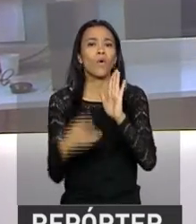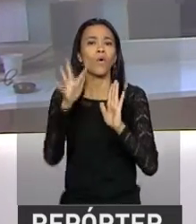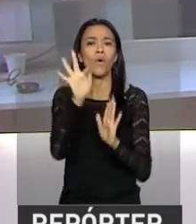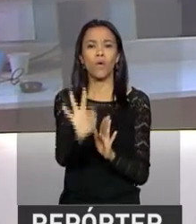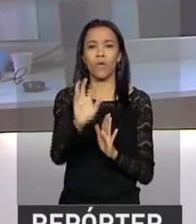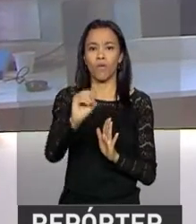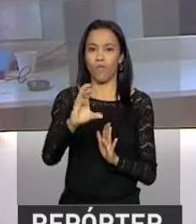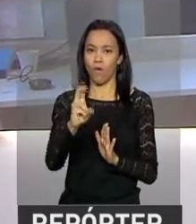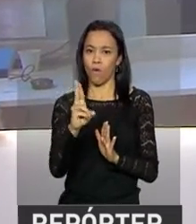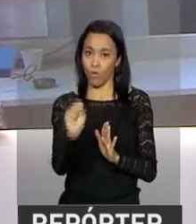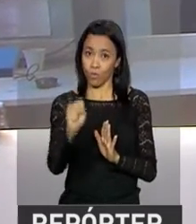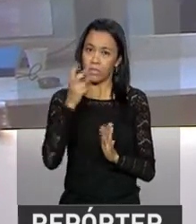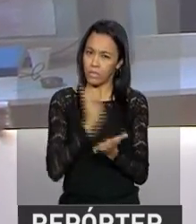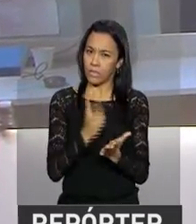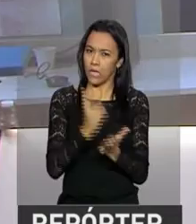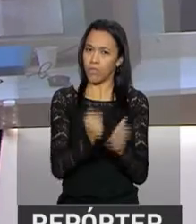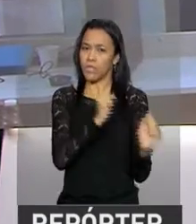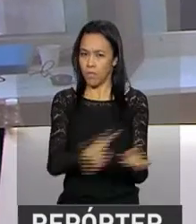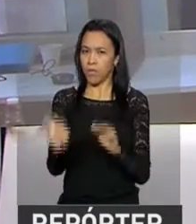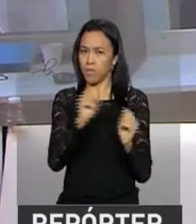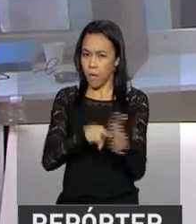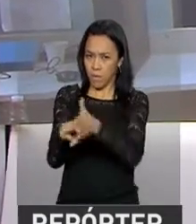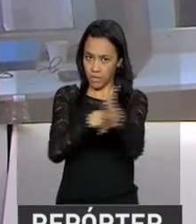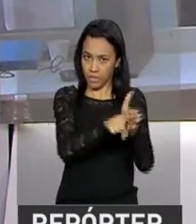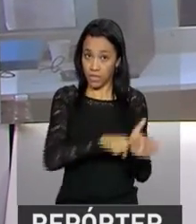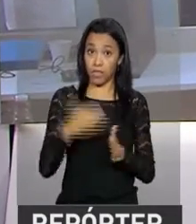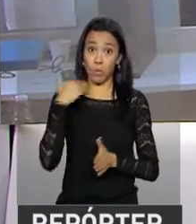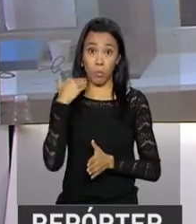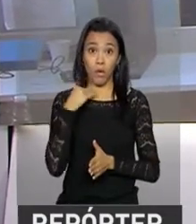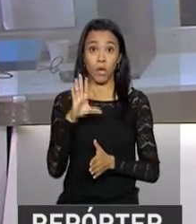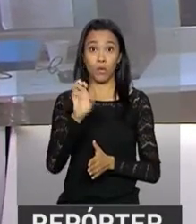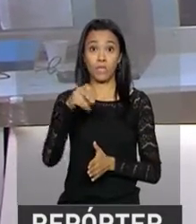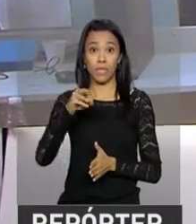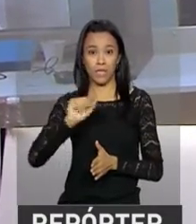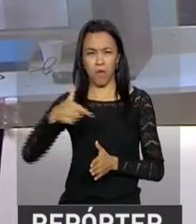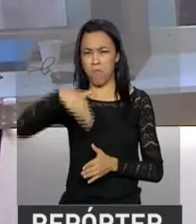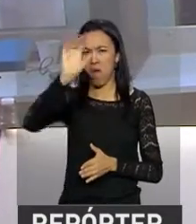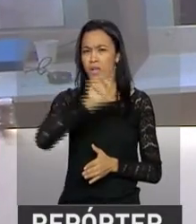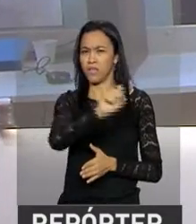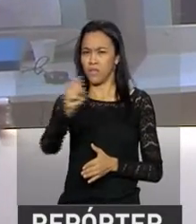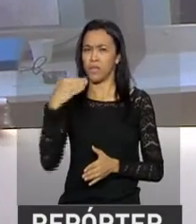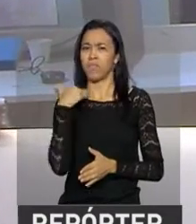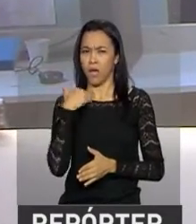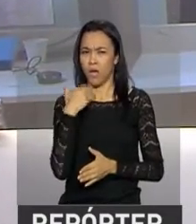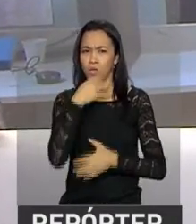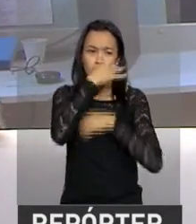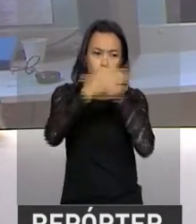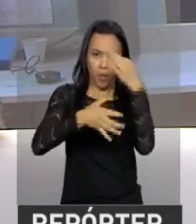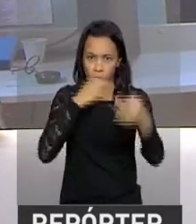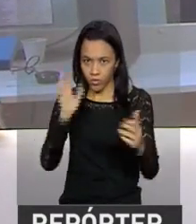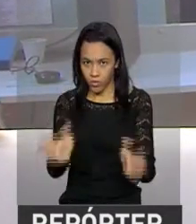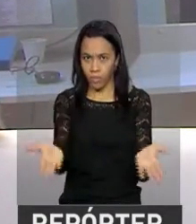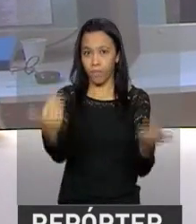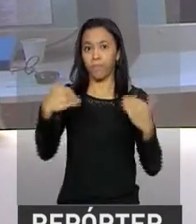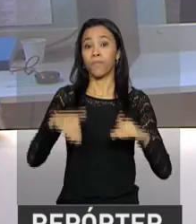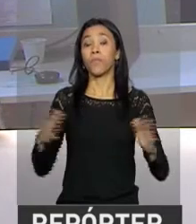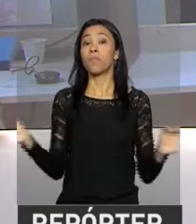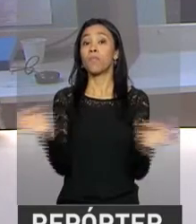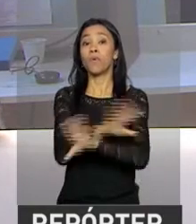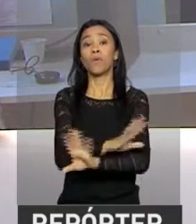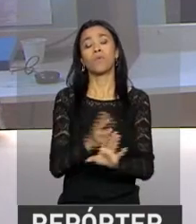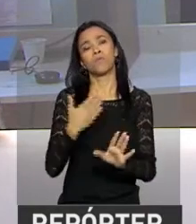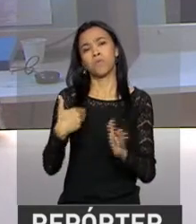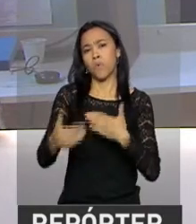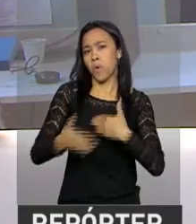pesquisa feita toda semana pelo banco central mais de cem instituições financeiras foram ouvidas nós ficamos por aqui podemos voltar a qualquer